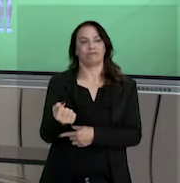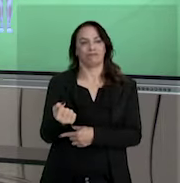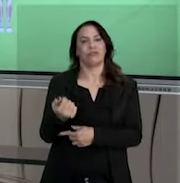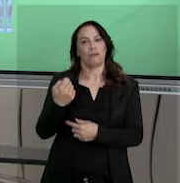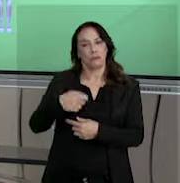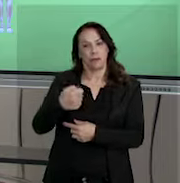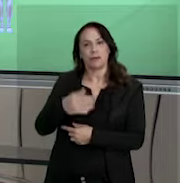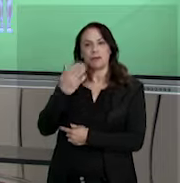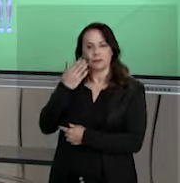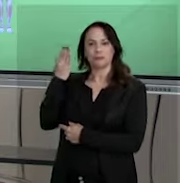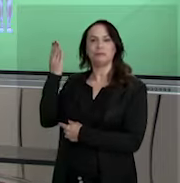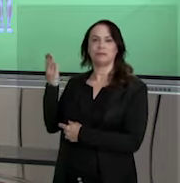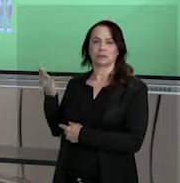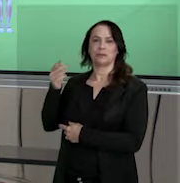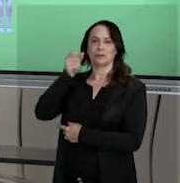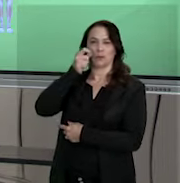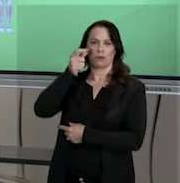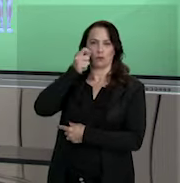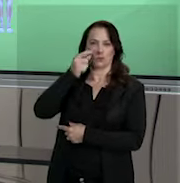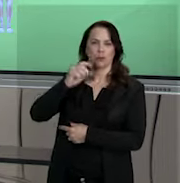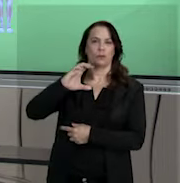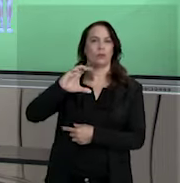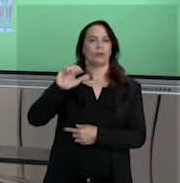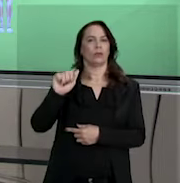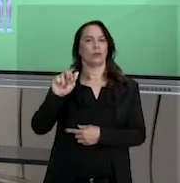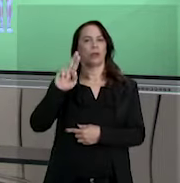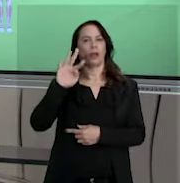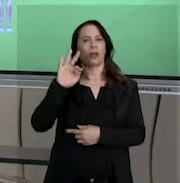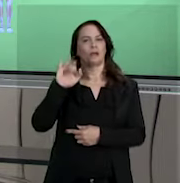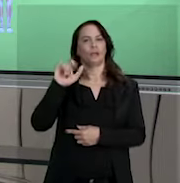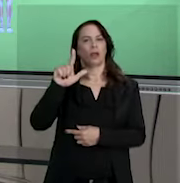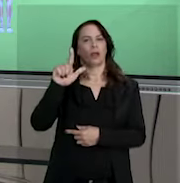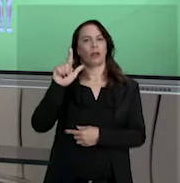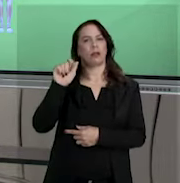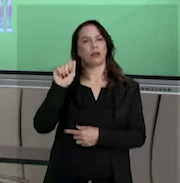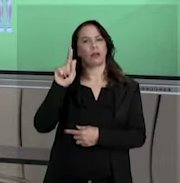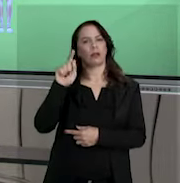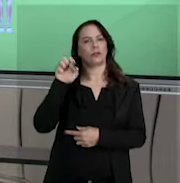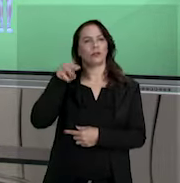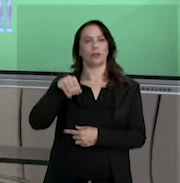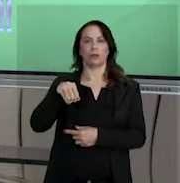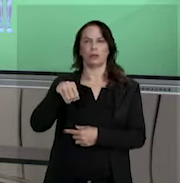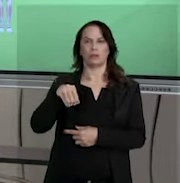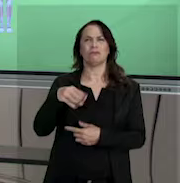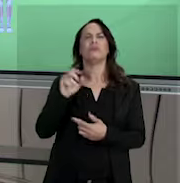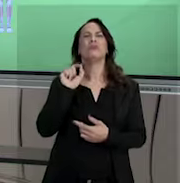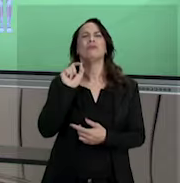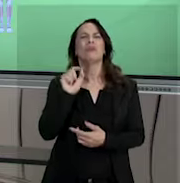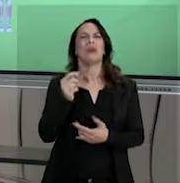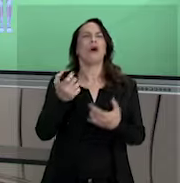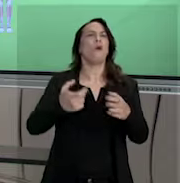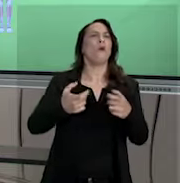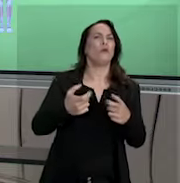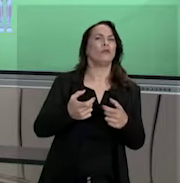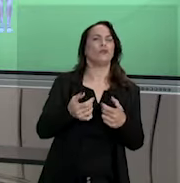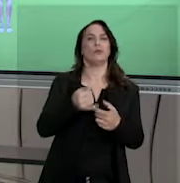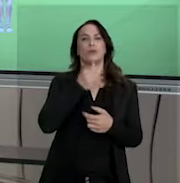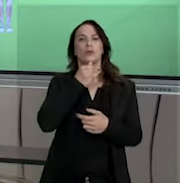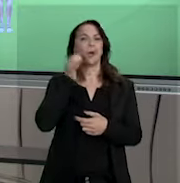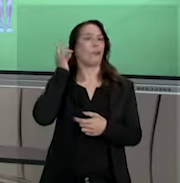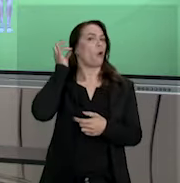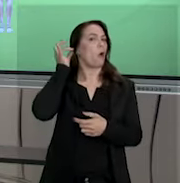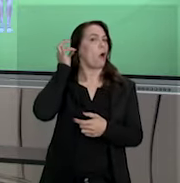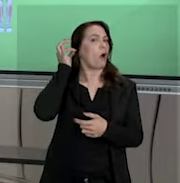não tivesse essa cartilagem aqui, que é um material mais molinho. Cartilagem, gente, é esse mesmo material que a gente tem aqui, por exemplo, na orelha,